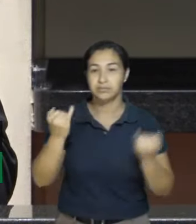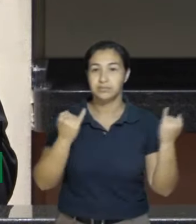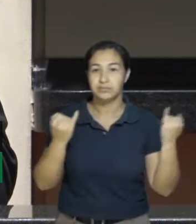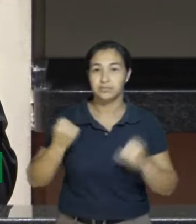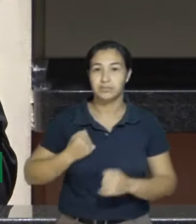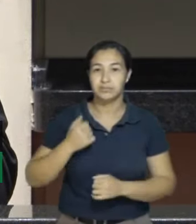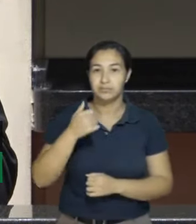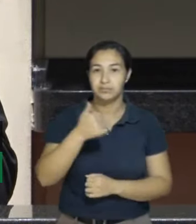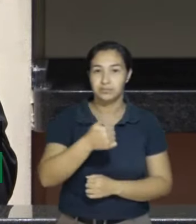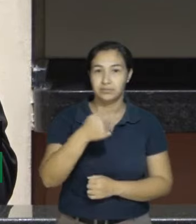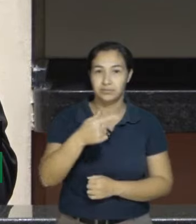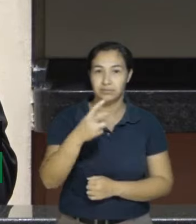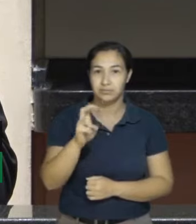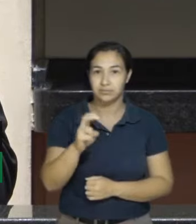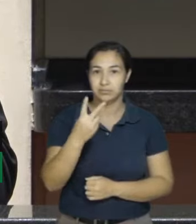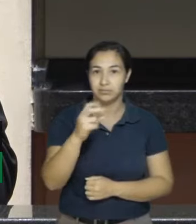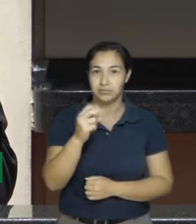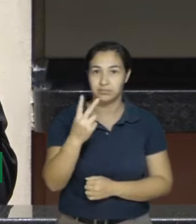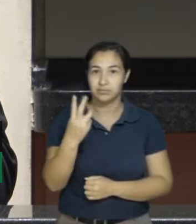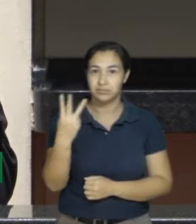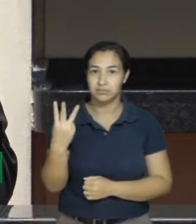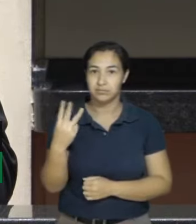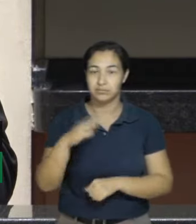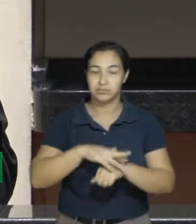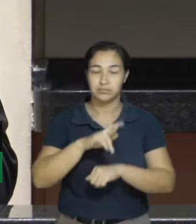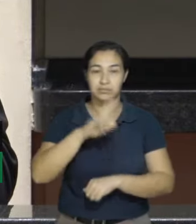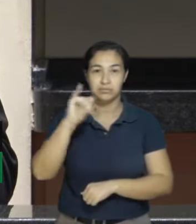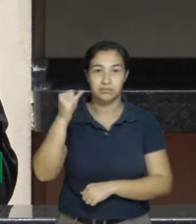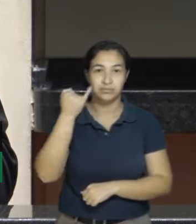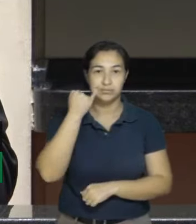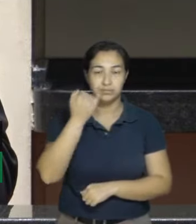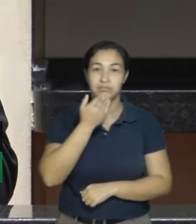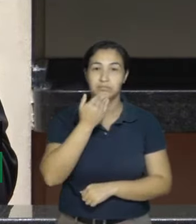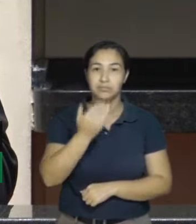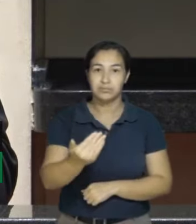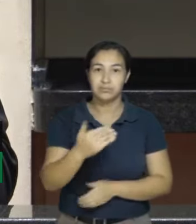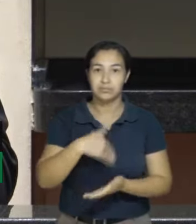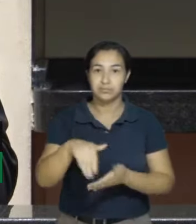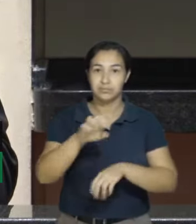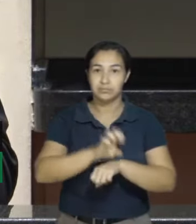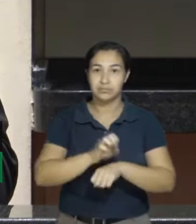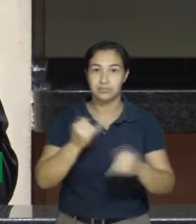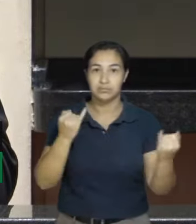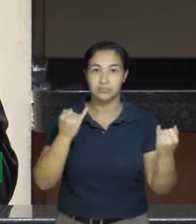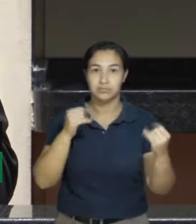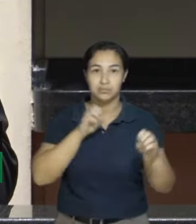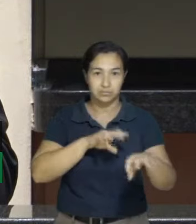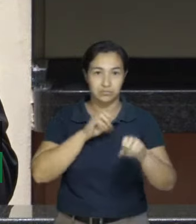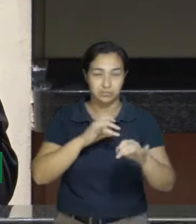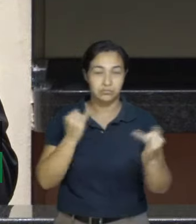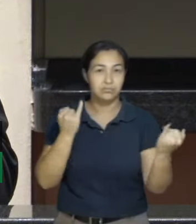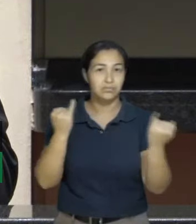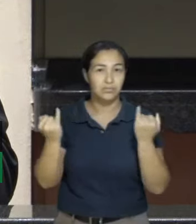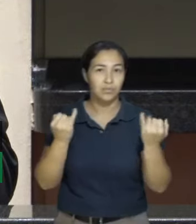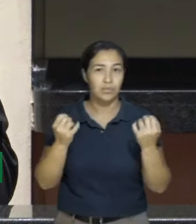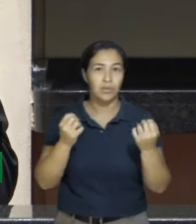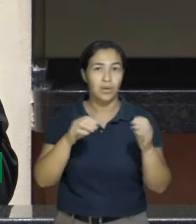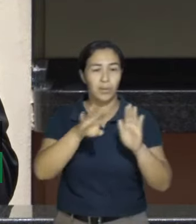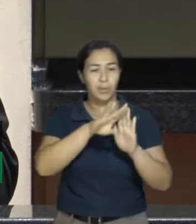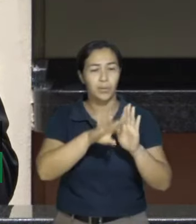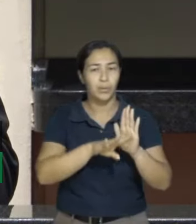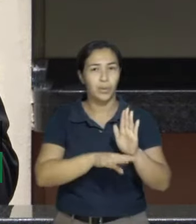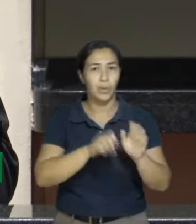175 2023 ator Deputado José Lopes solicitando a secretário do Estado da Educação informações acerca da paralisação na